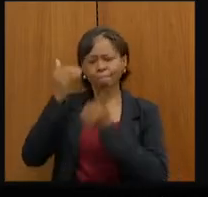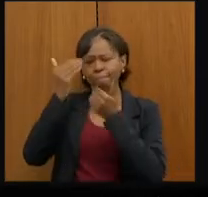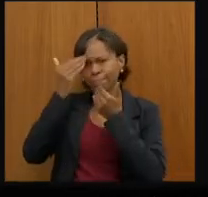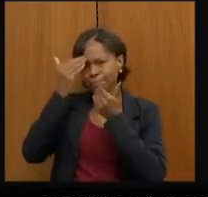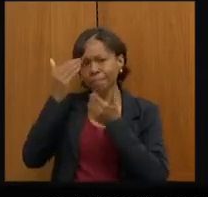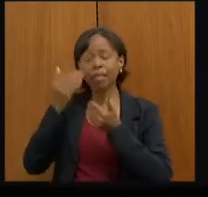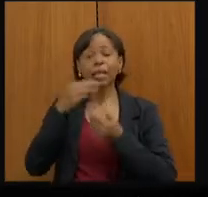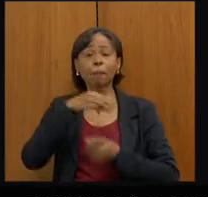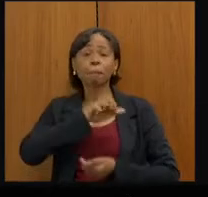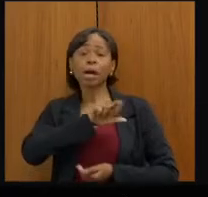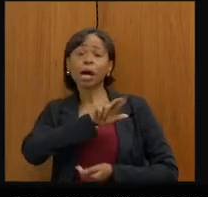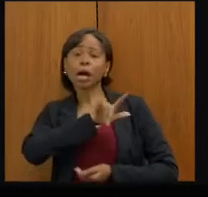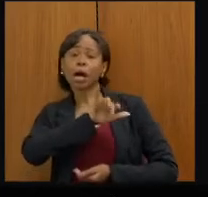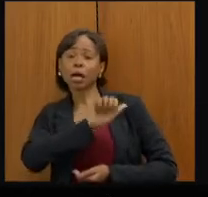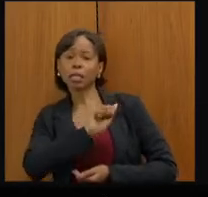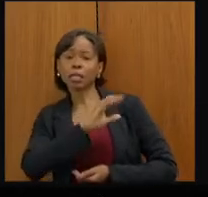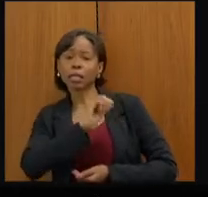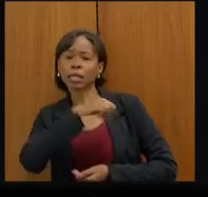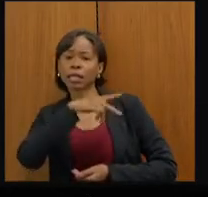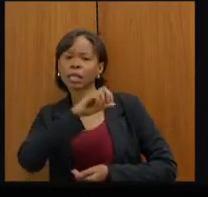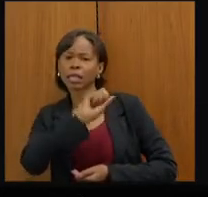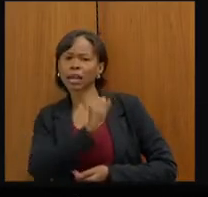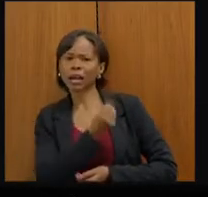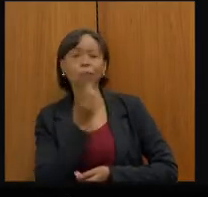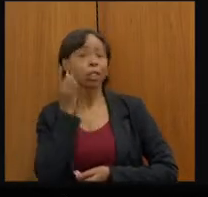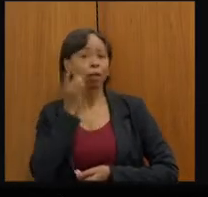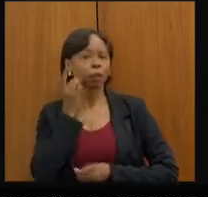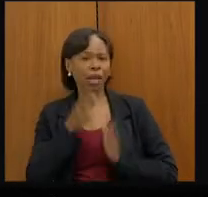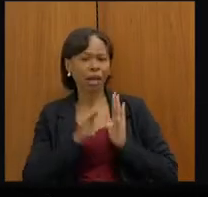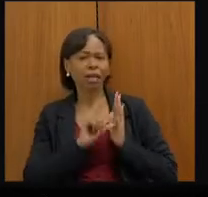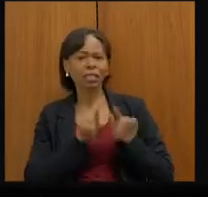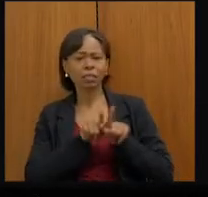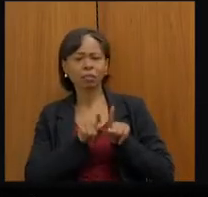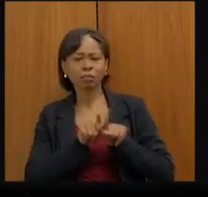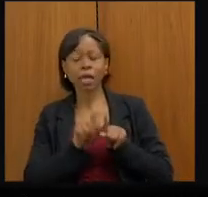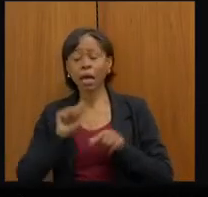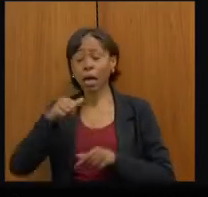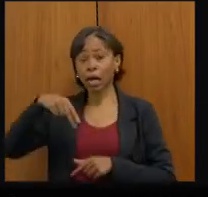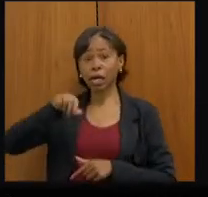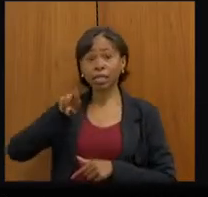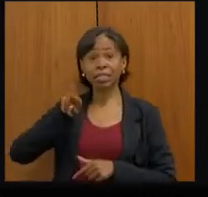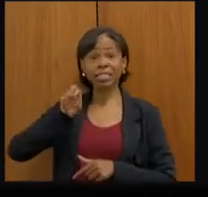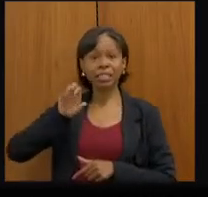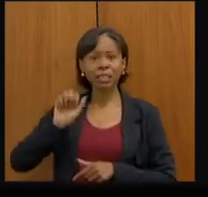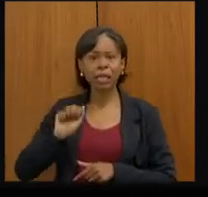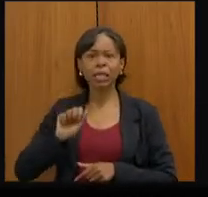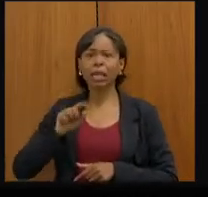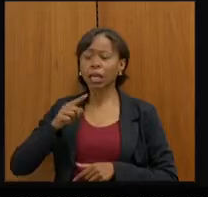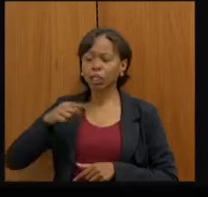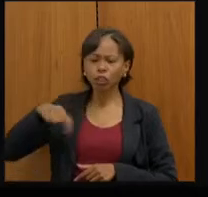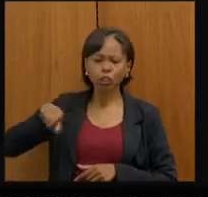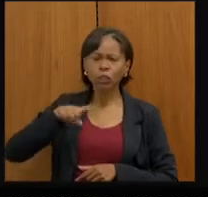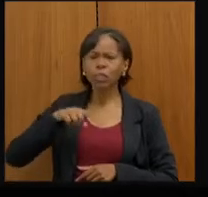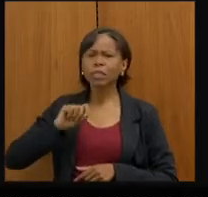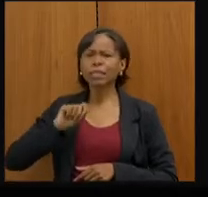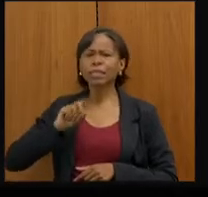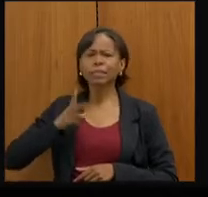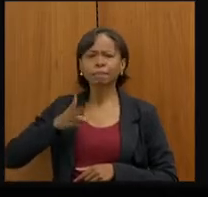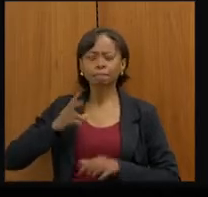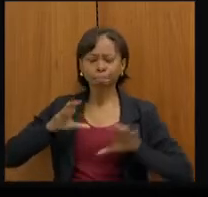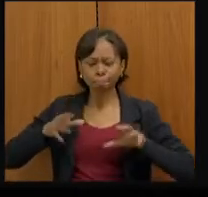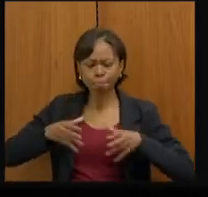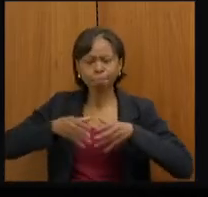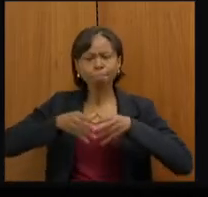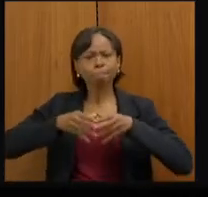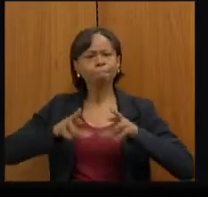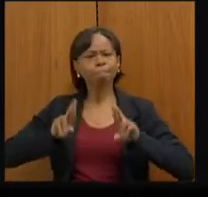a deputada Andreia de Jesus sempre conduziram esta comissão com o olhar pode